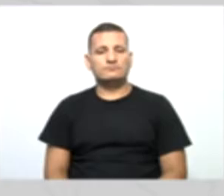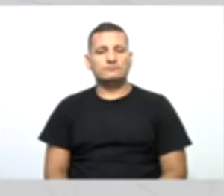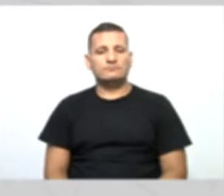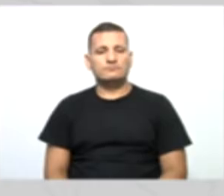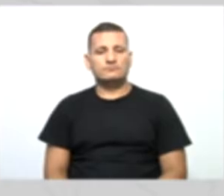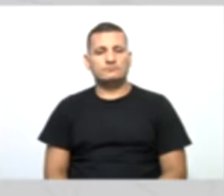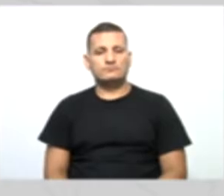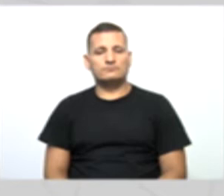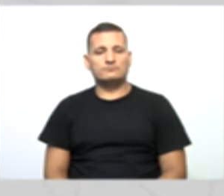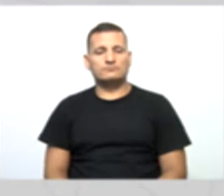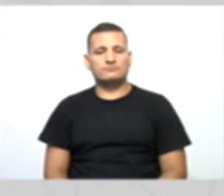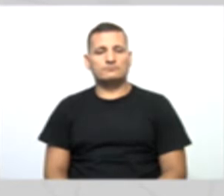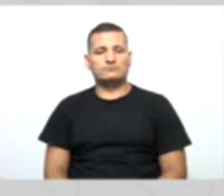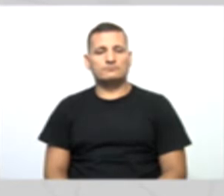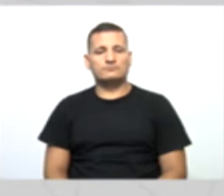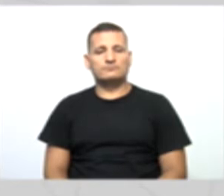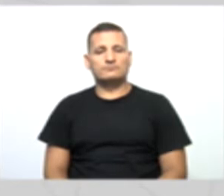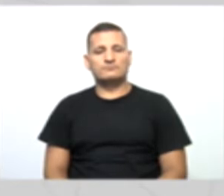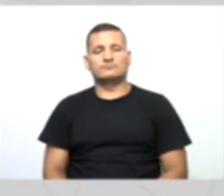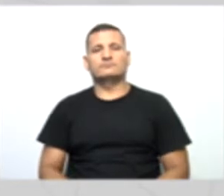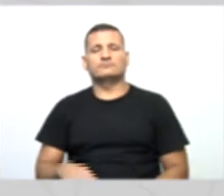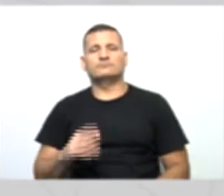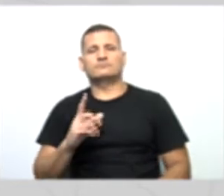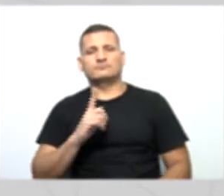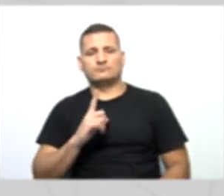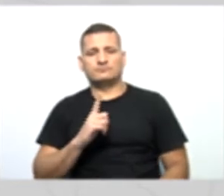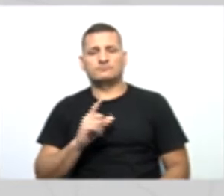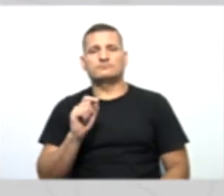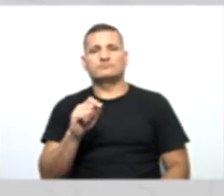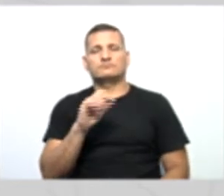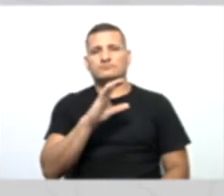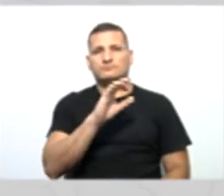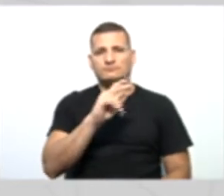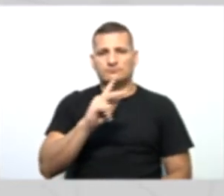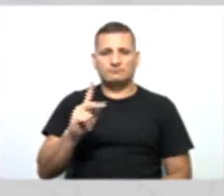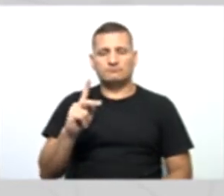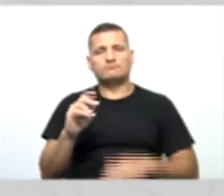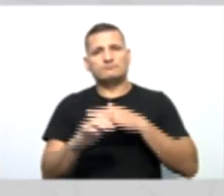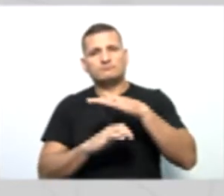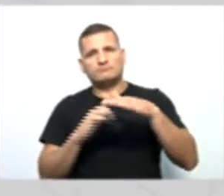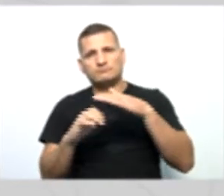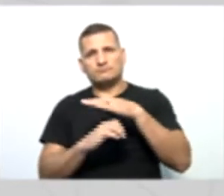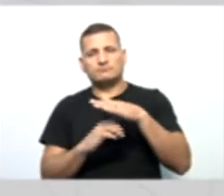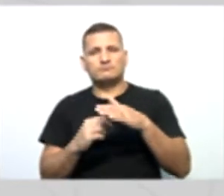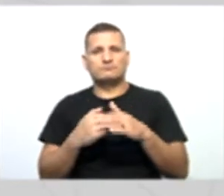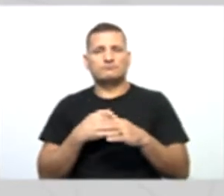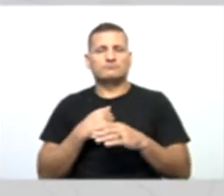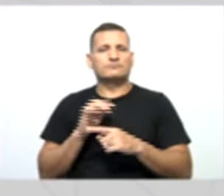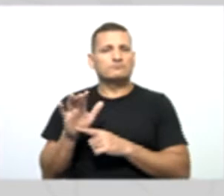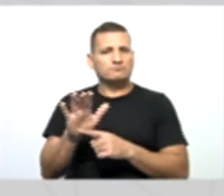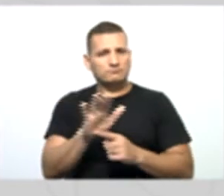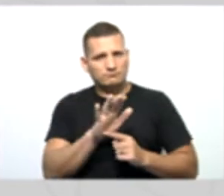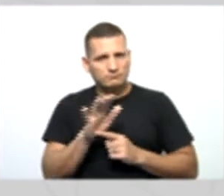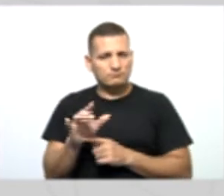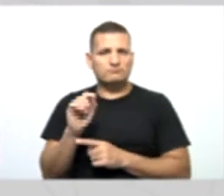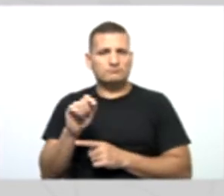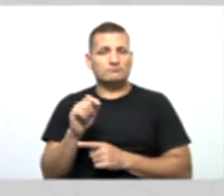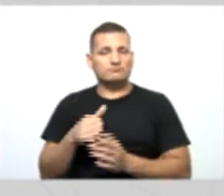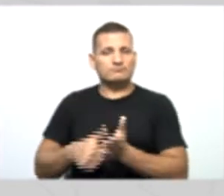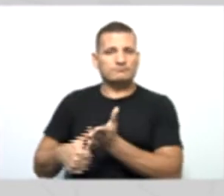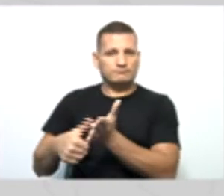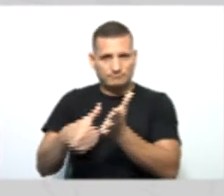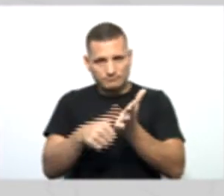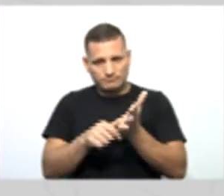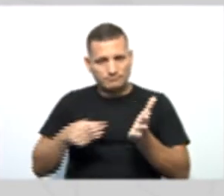Então, eu tenho cooperativas empreendedoras, eu ajudo a propiciar aos